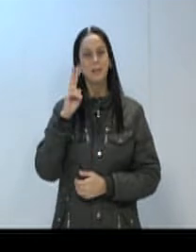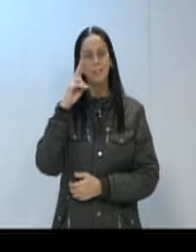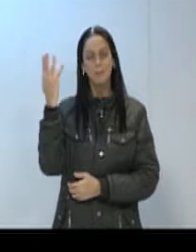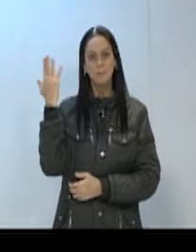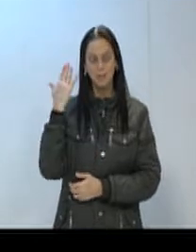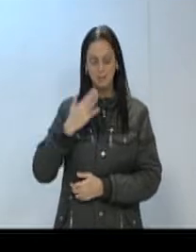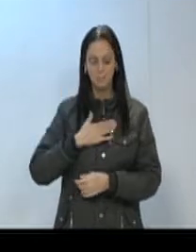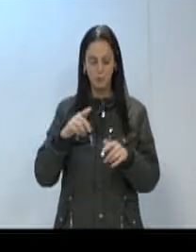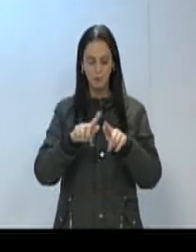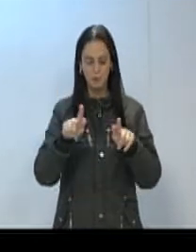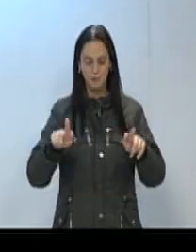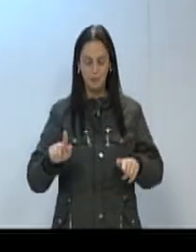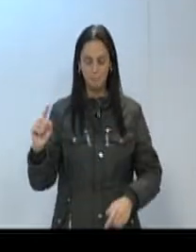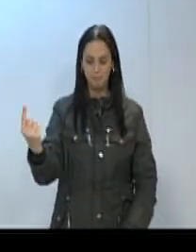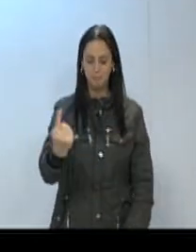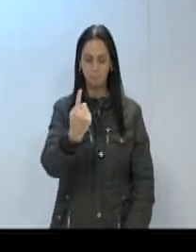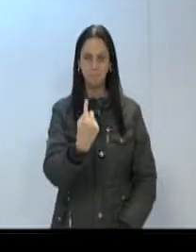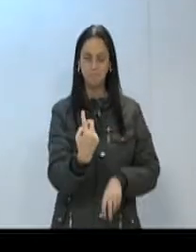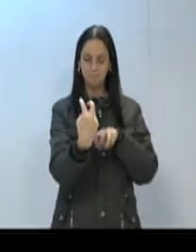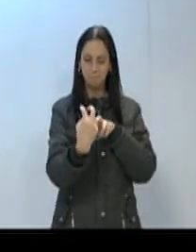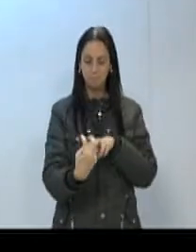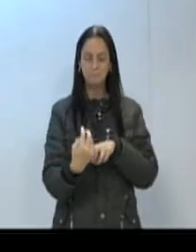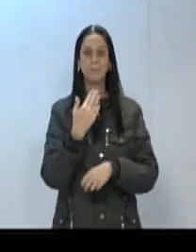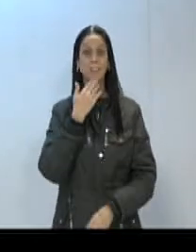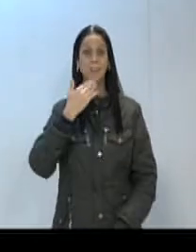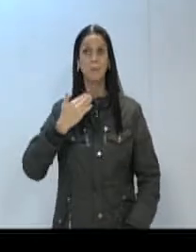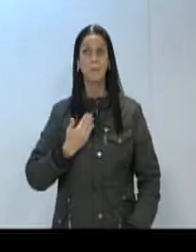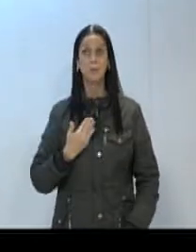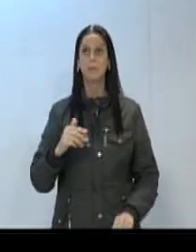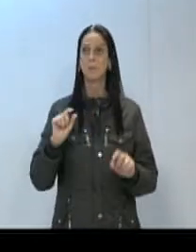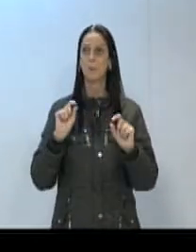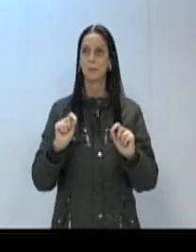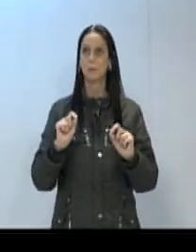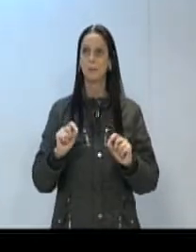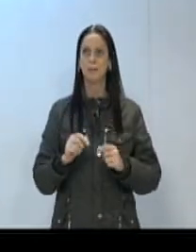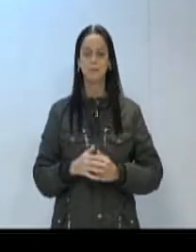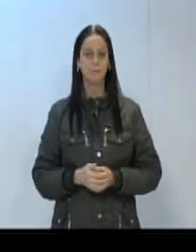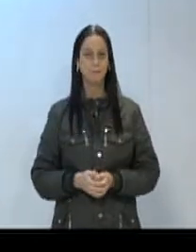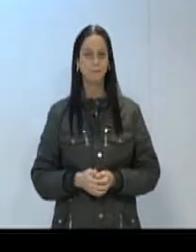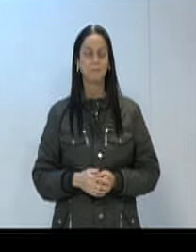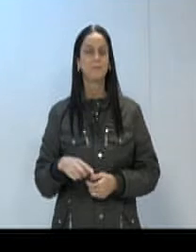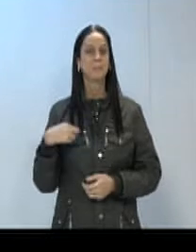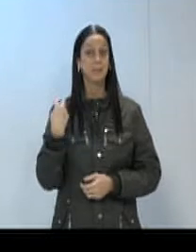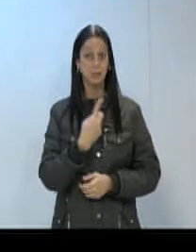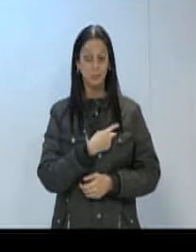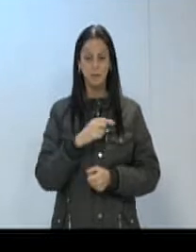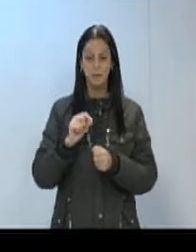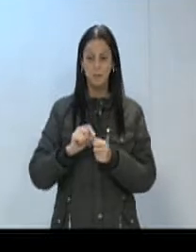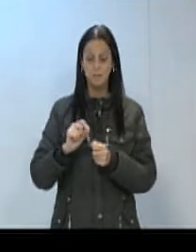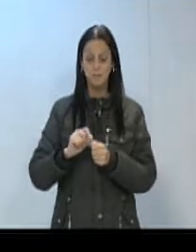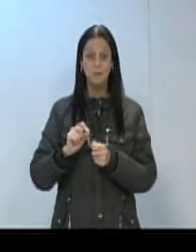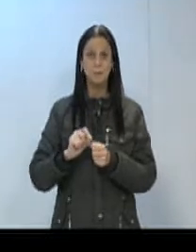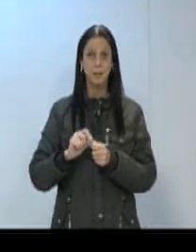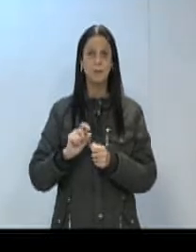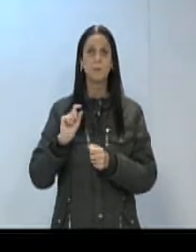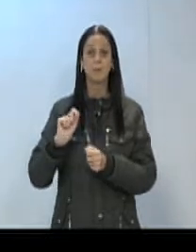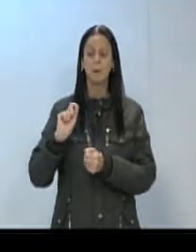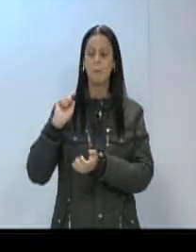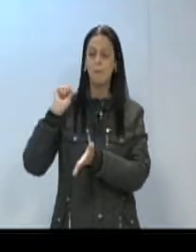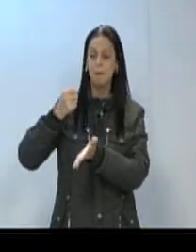pessoa no meu gabinete nosso gabinete solicitando o presidente que a gente fizesse o pagamento de uma taxa de inscrição